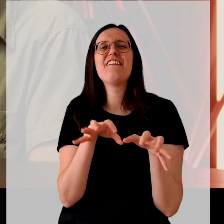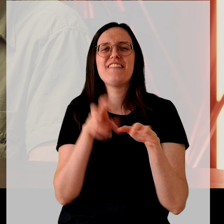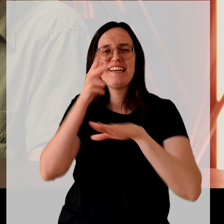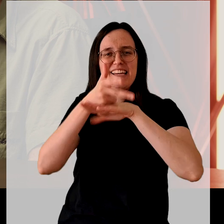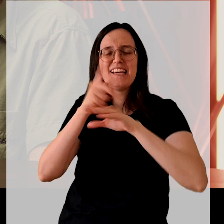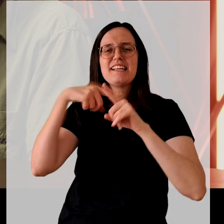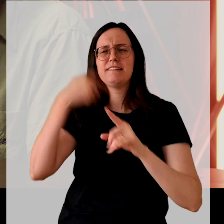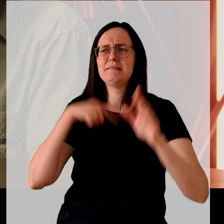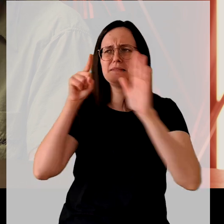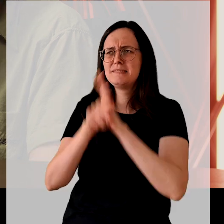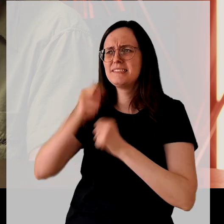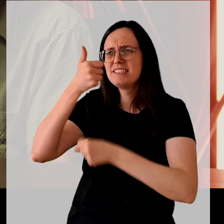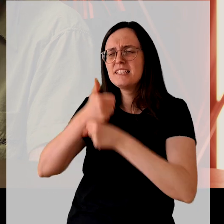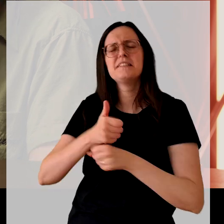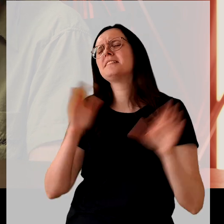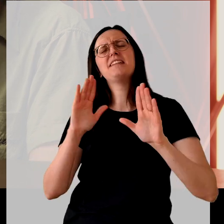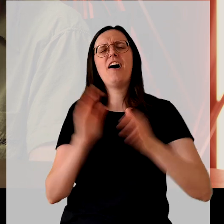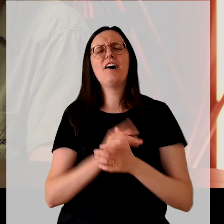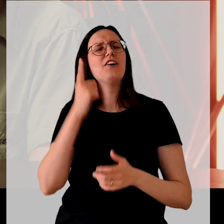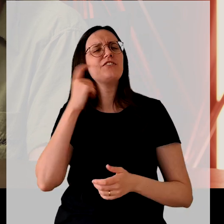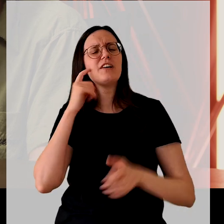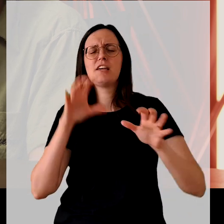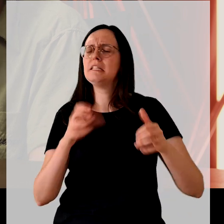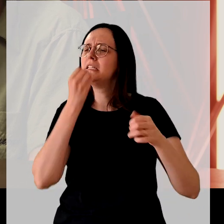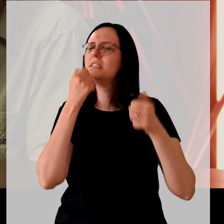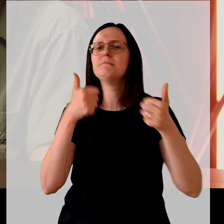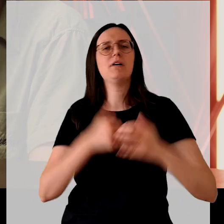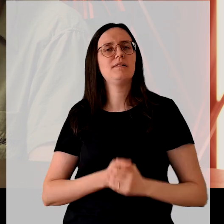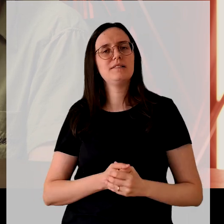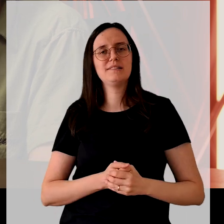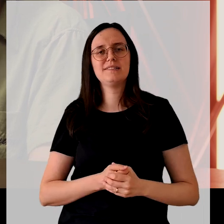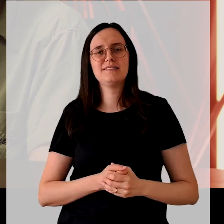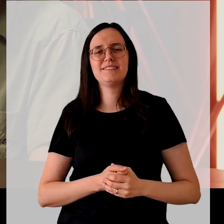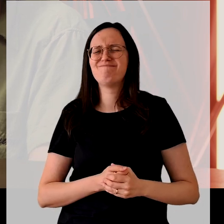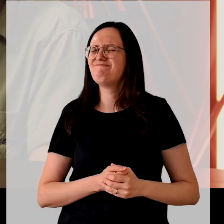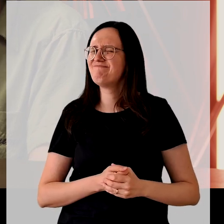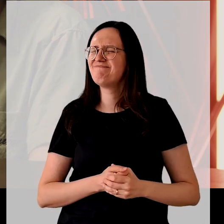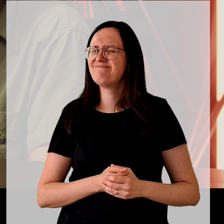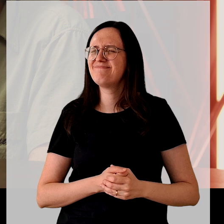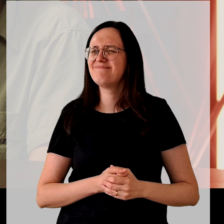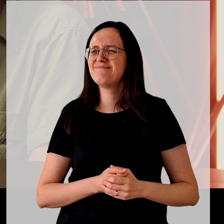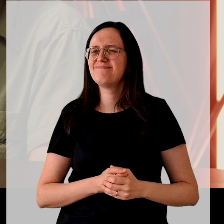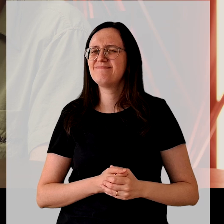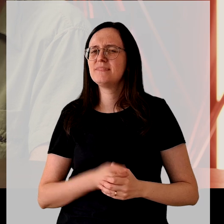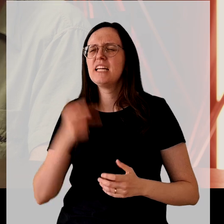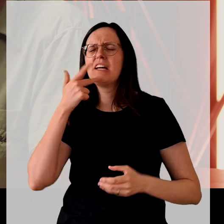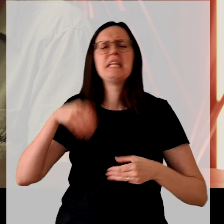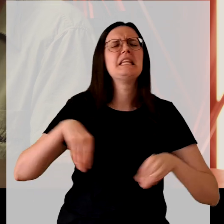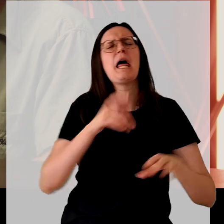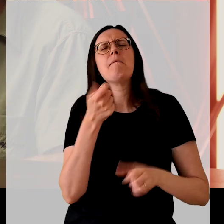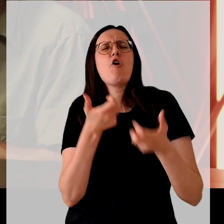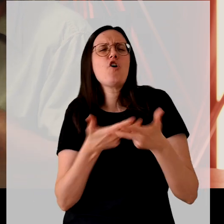horrível. E depois perguntei pro diretor, ele falou, não, cara, o som tá lá, ficou bom. Só que assim, cara, ele falou, vai com